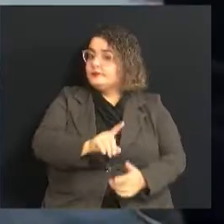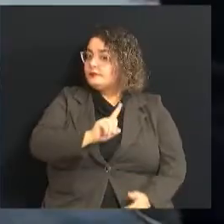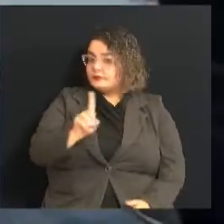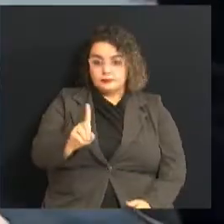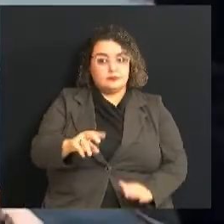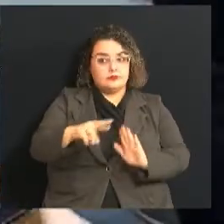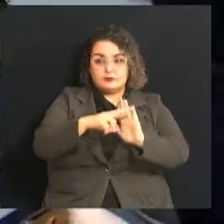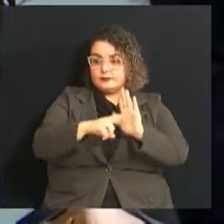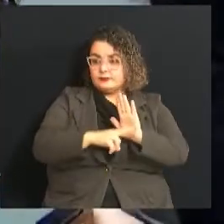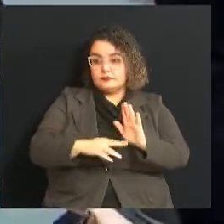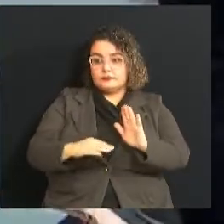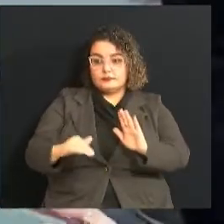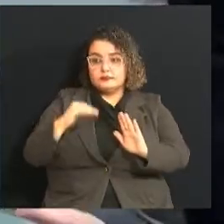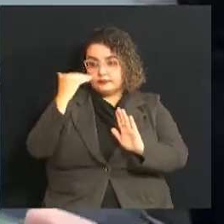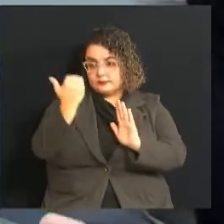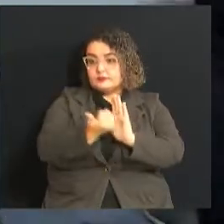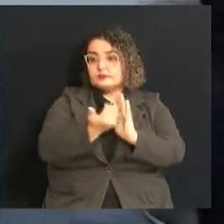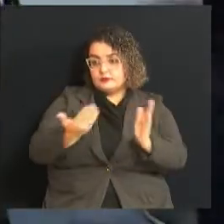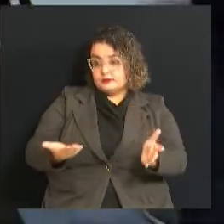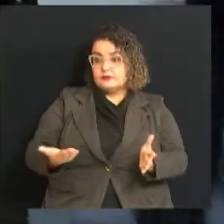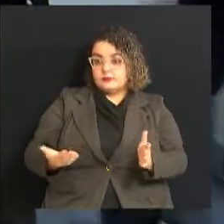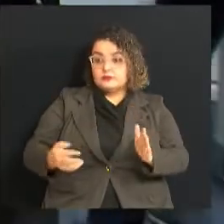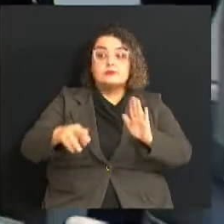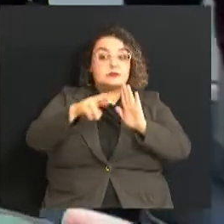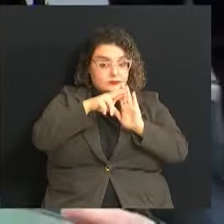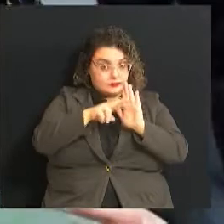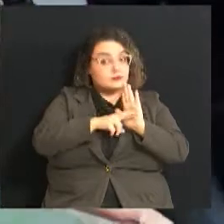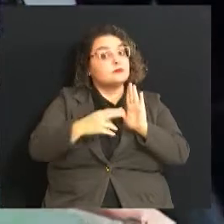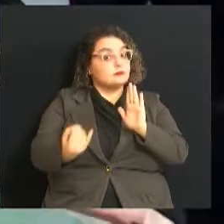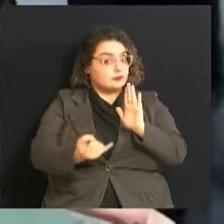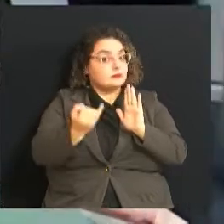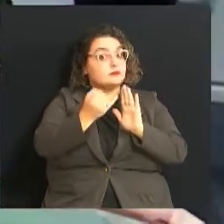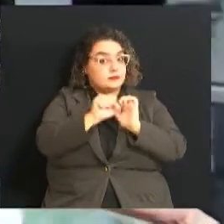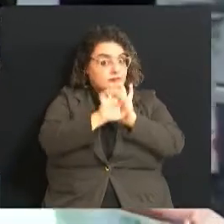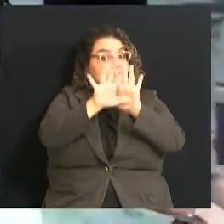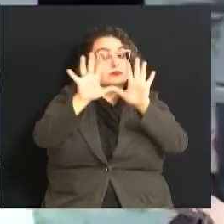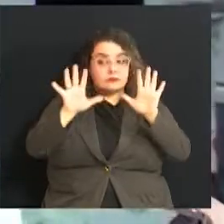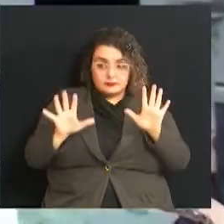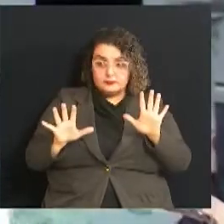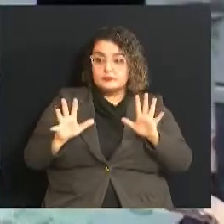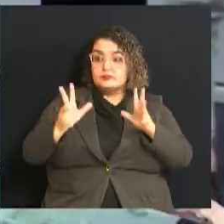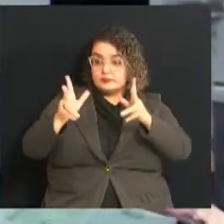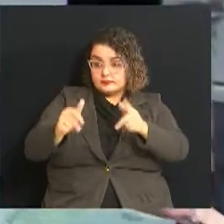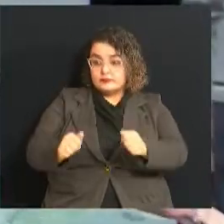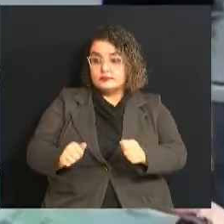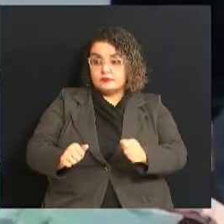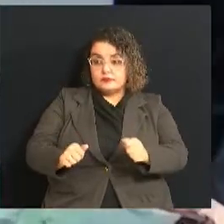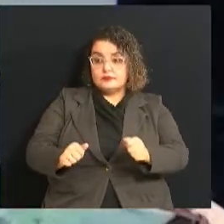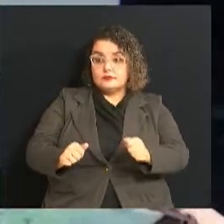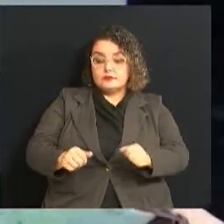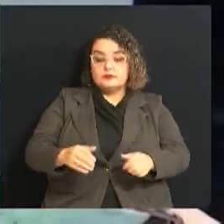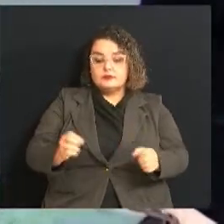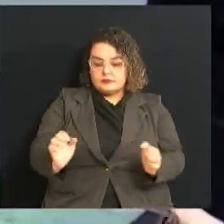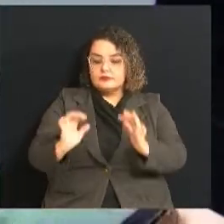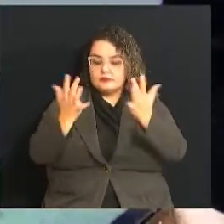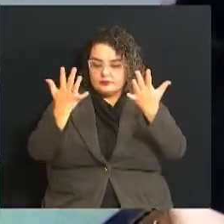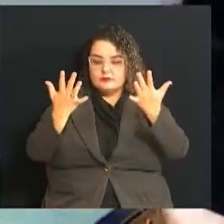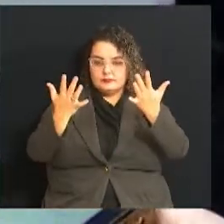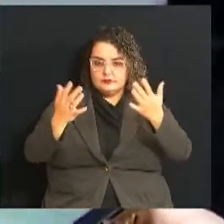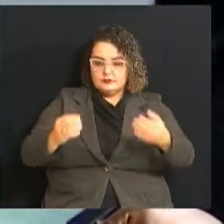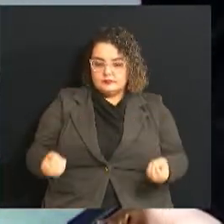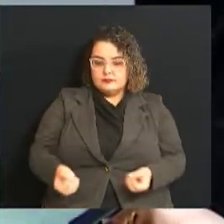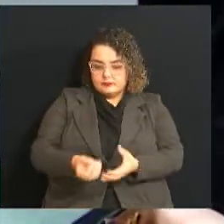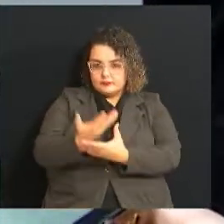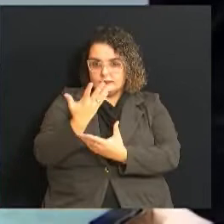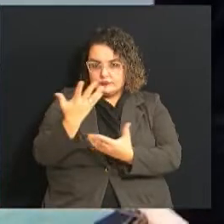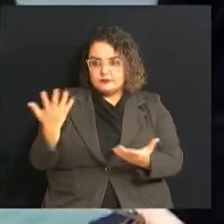regras. Na verdade, ela traz um regramento muito importante e claro, né, para todos os produtores de eventos que querem, né, tornar o